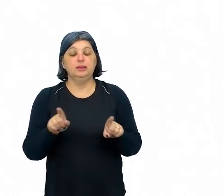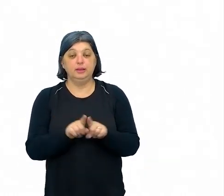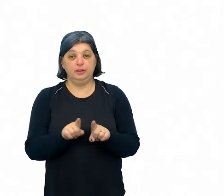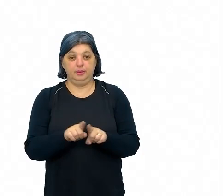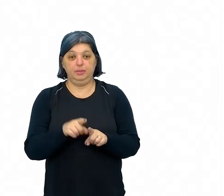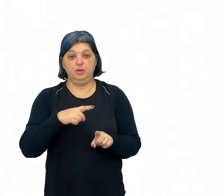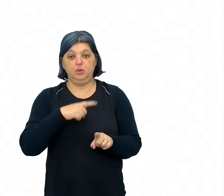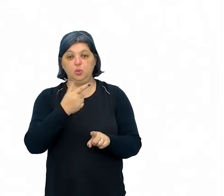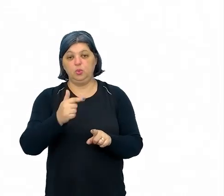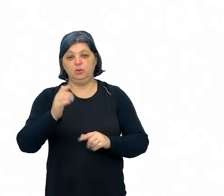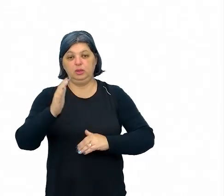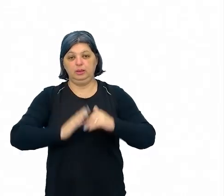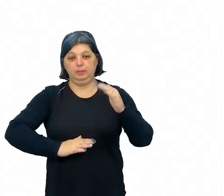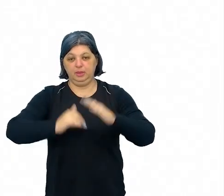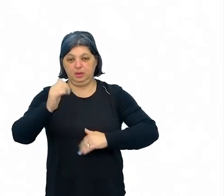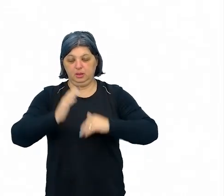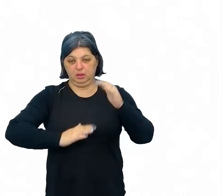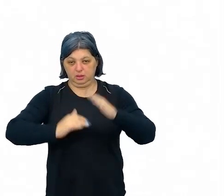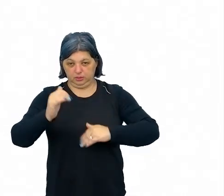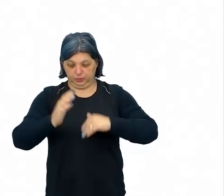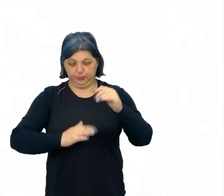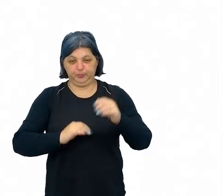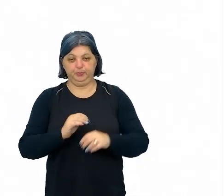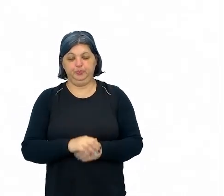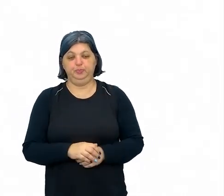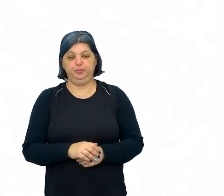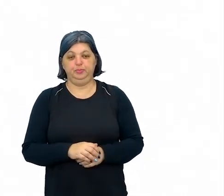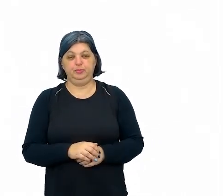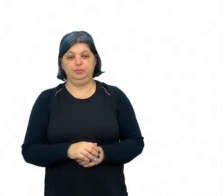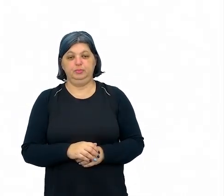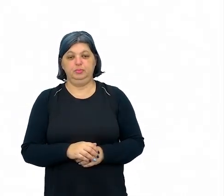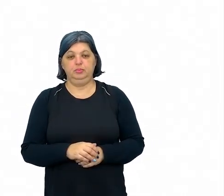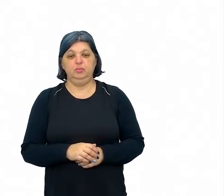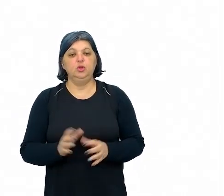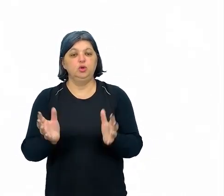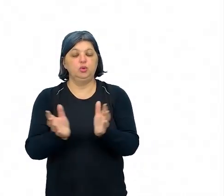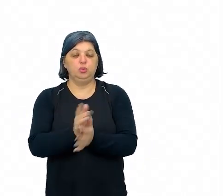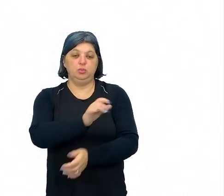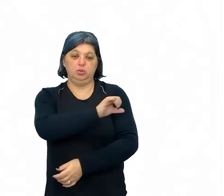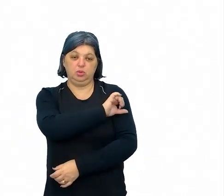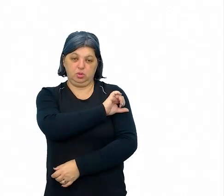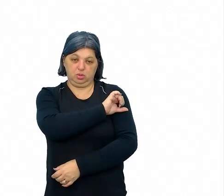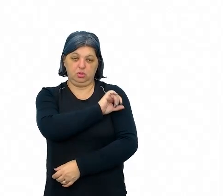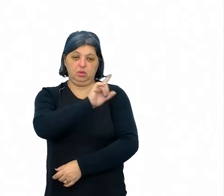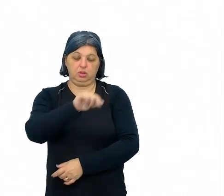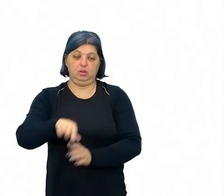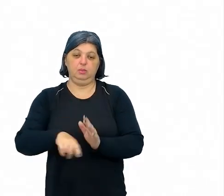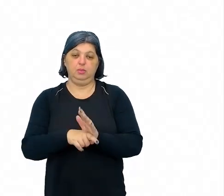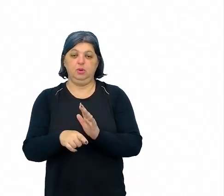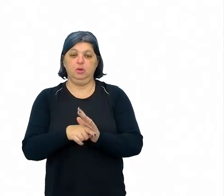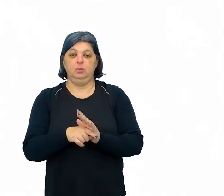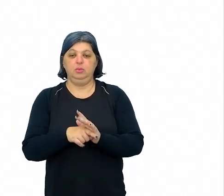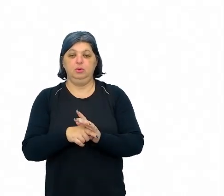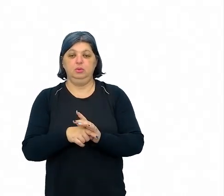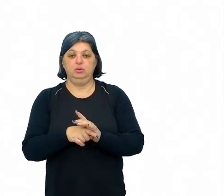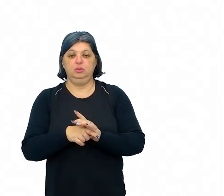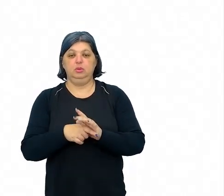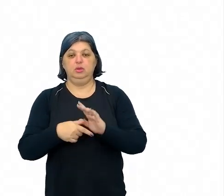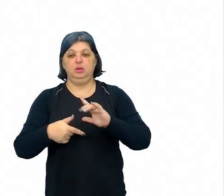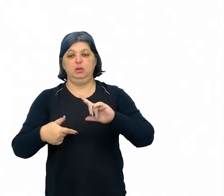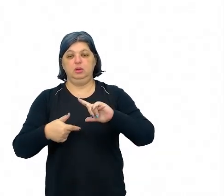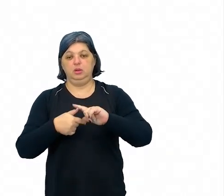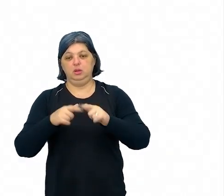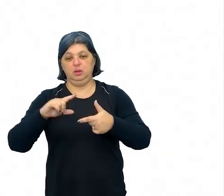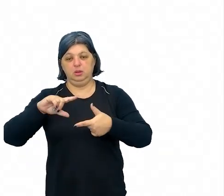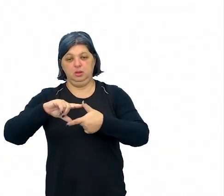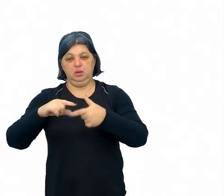uma outra habilidade, que é a do nono ano, professores do nono ano, que é semelhança de triângulos, que está